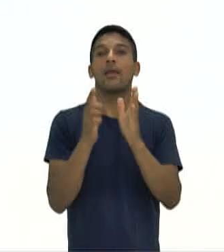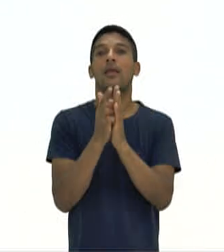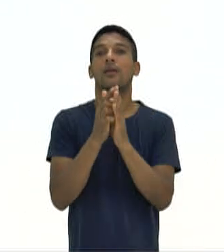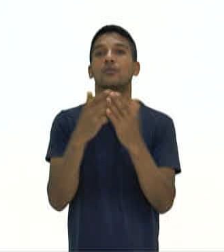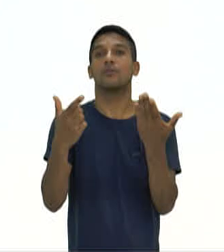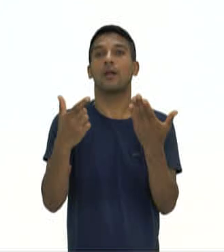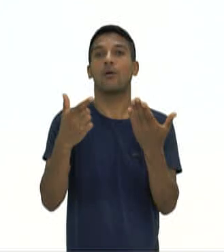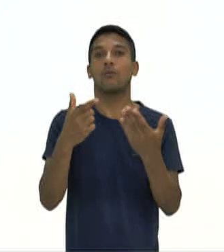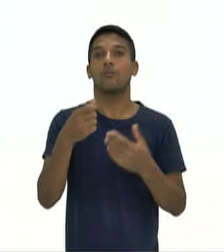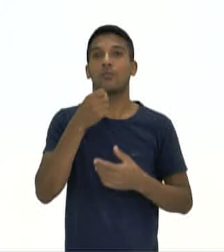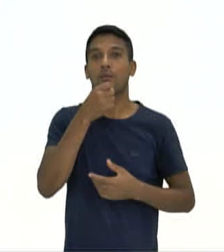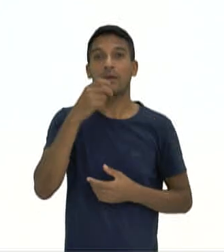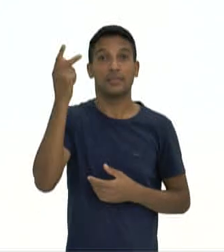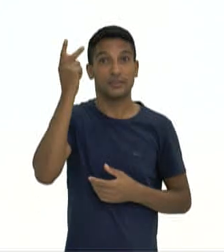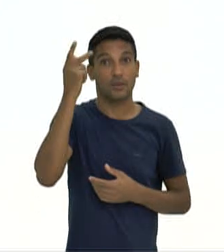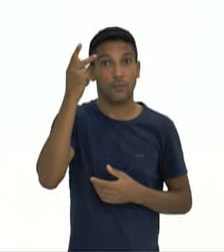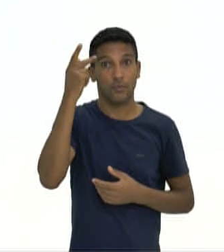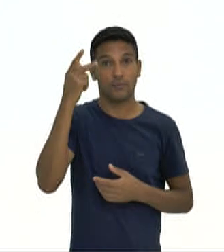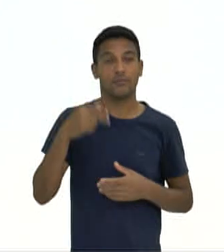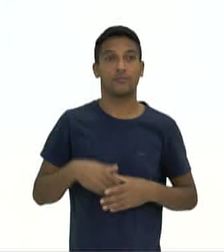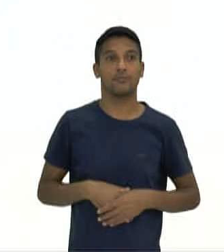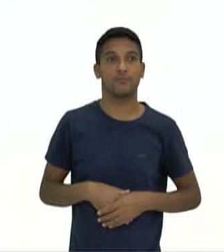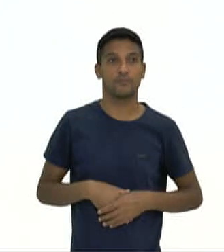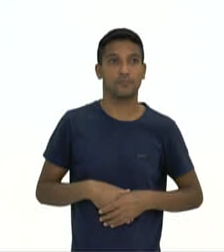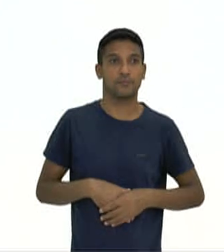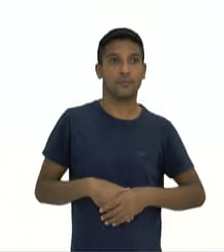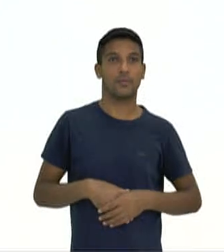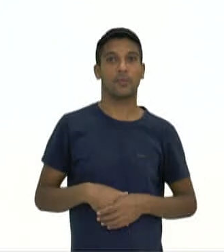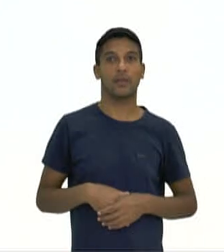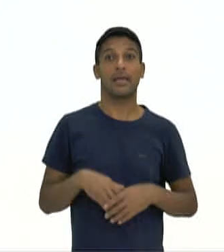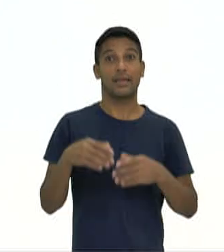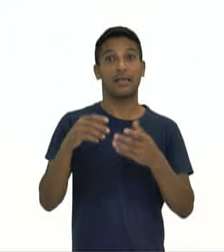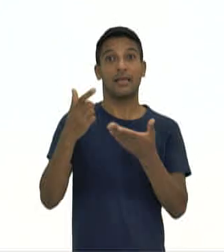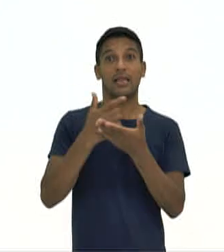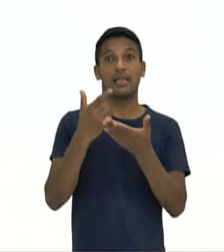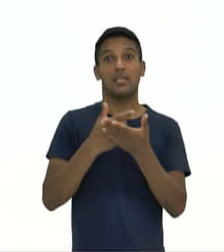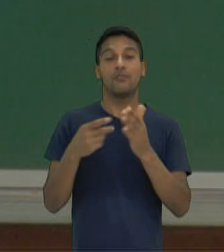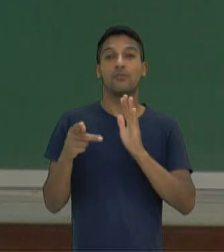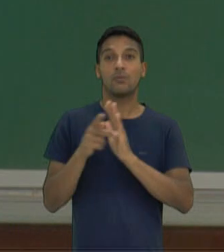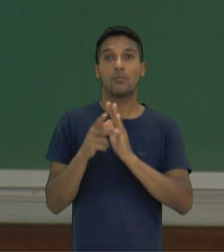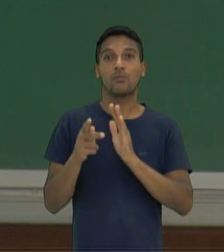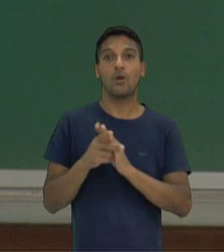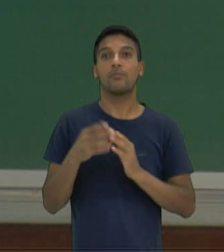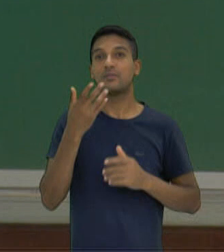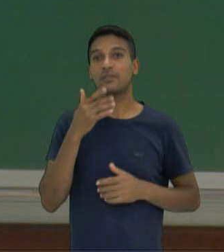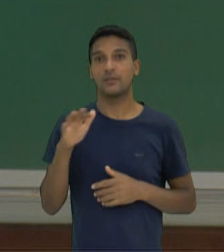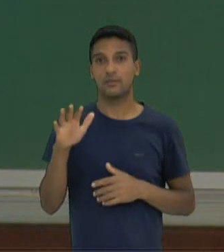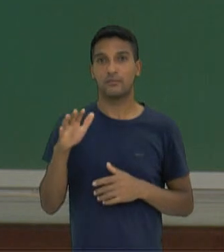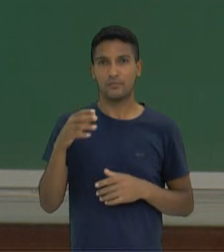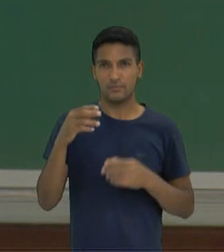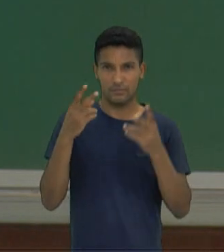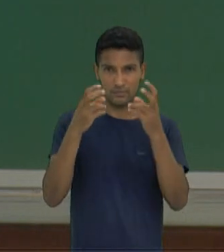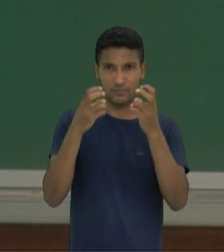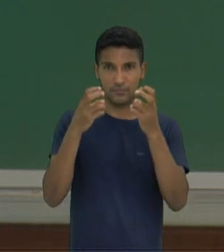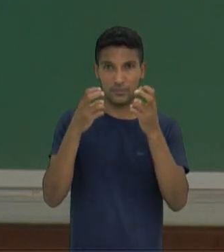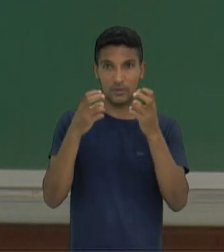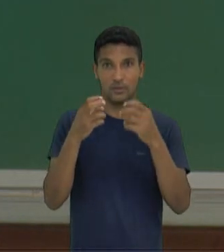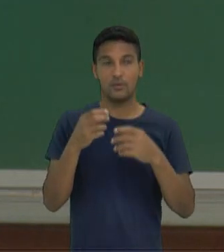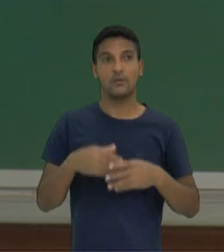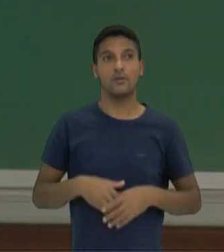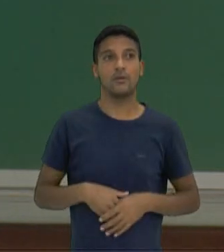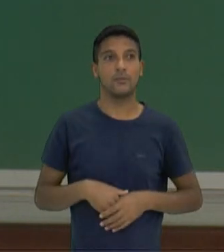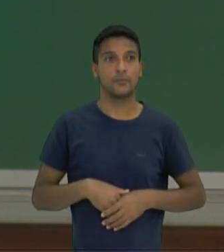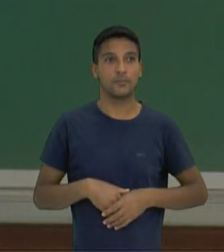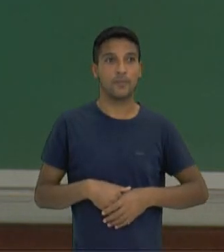a possibilidade de reflexão. Agora, antes eram na resposta só características pessoais. Depois